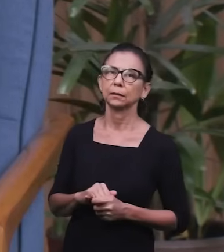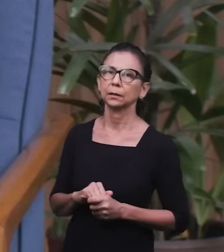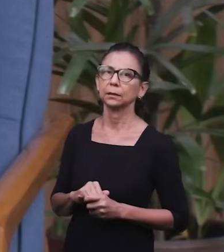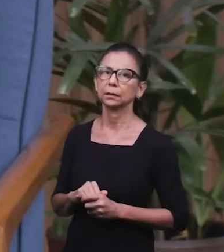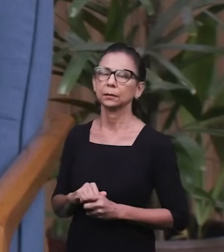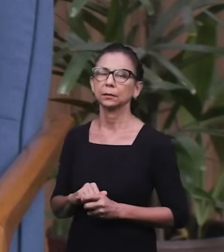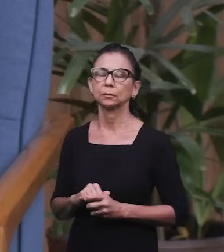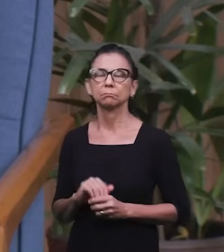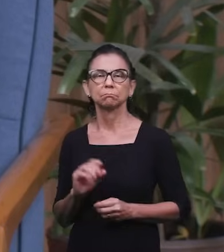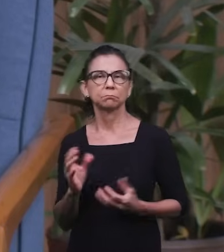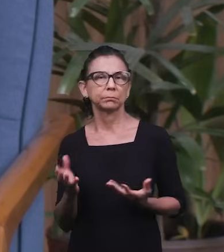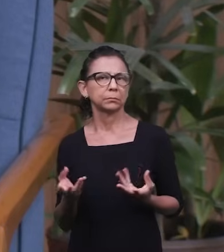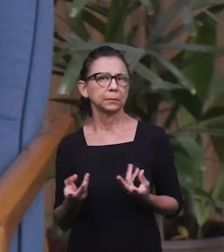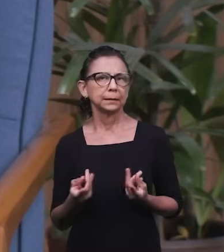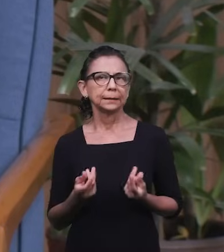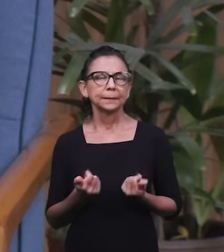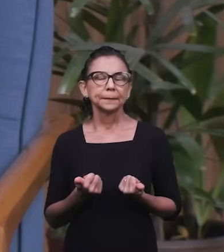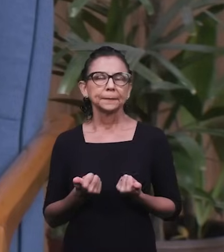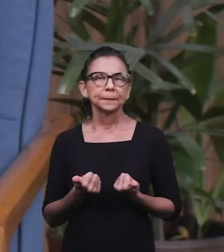há uma abordagem